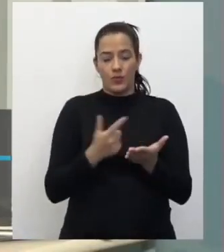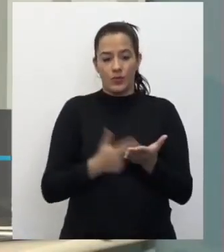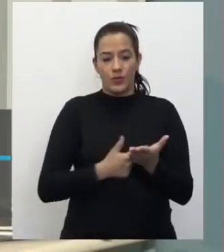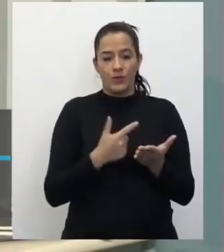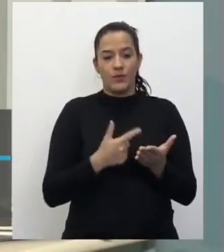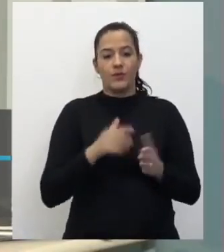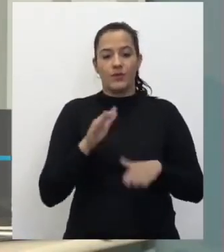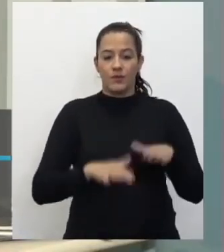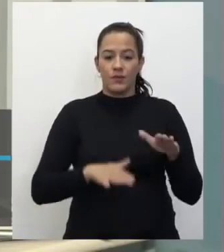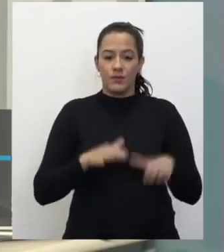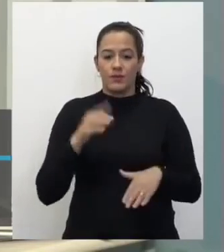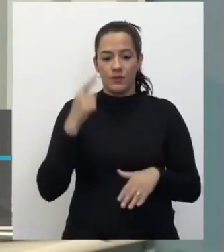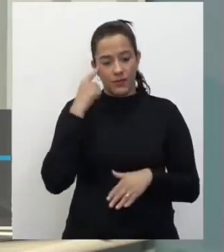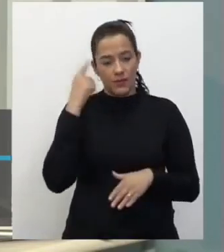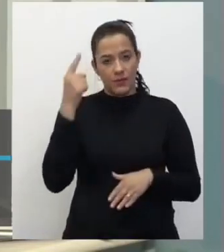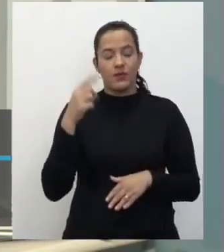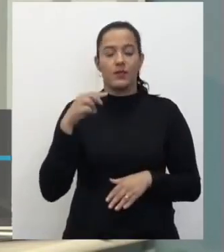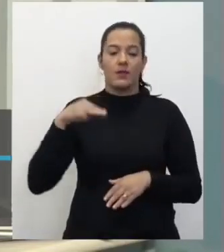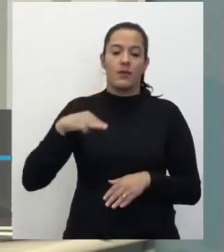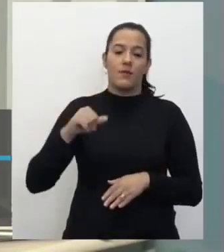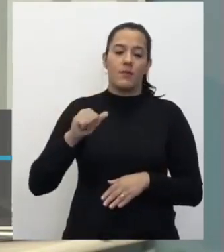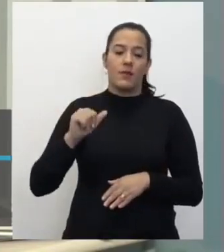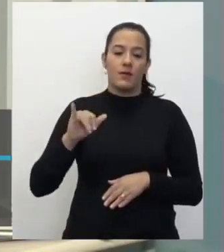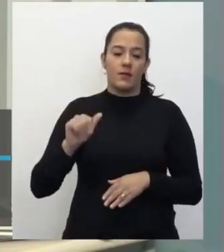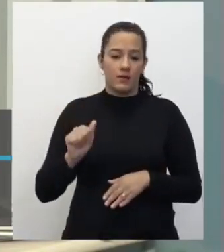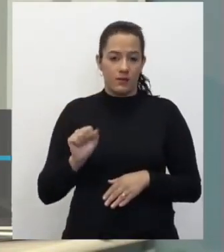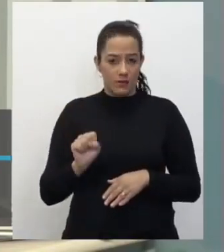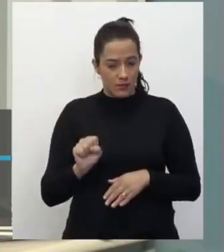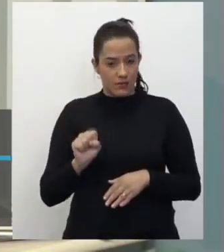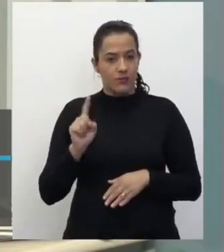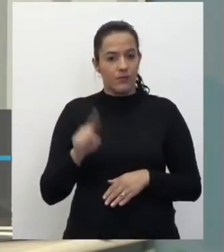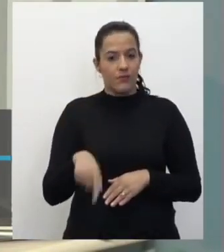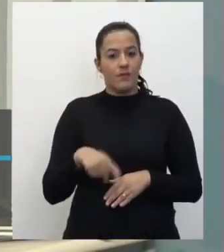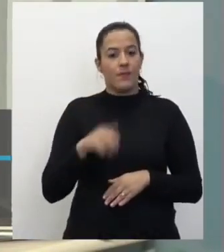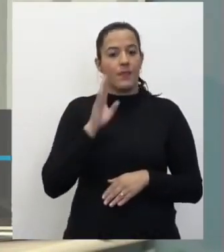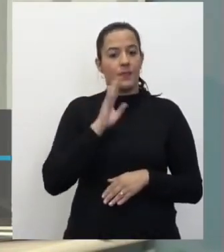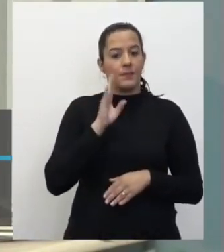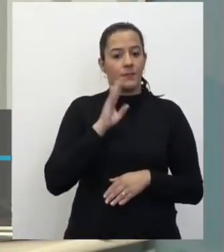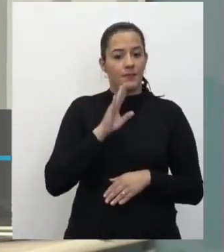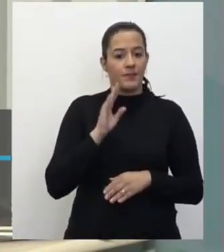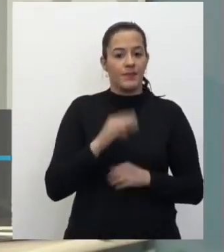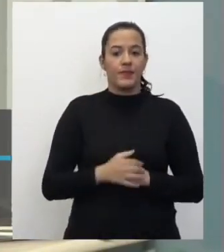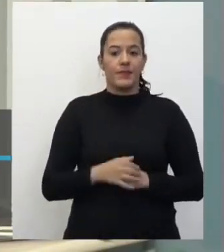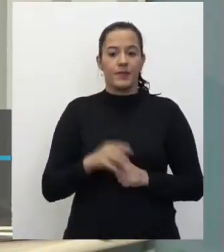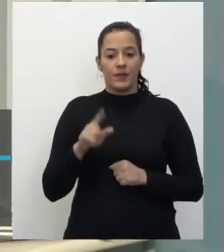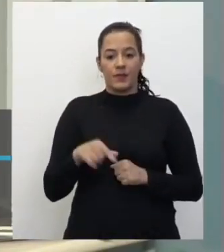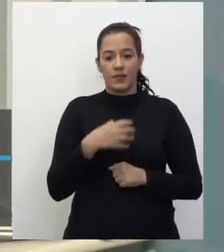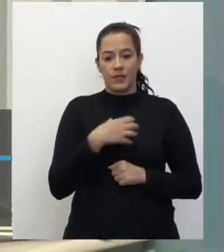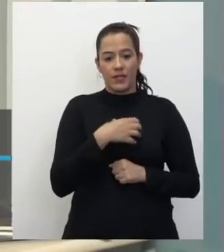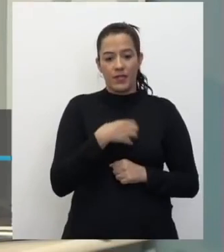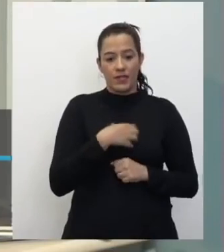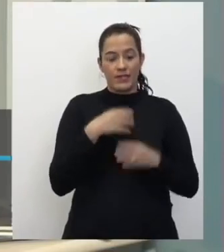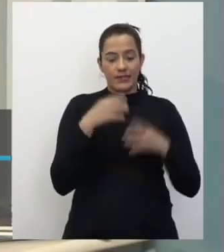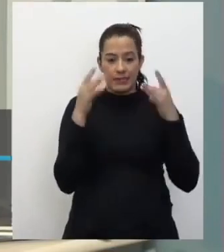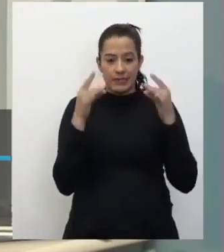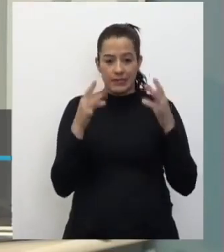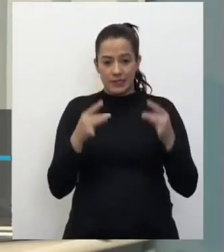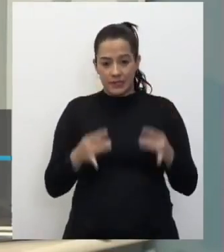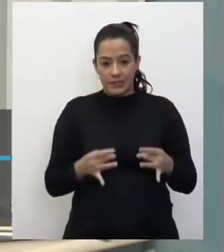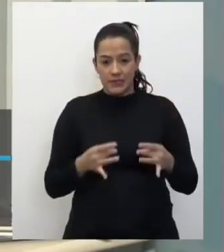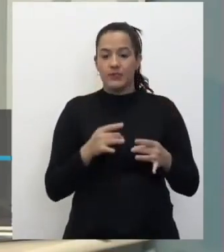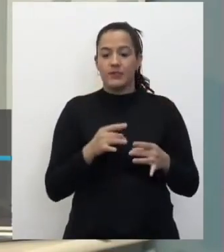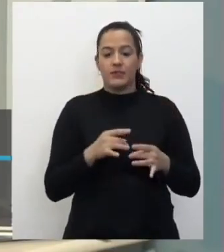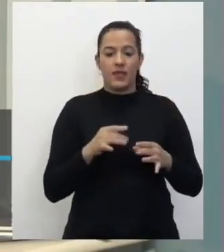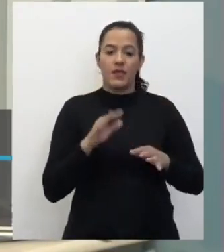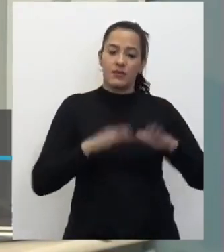nos Maias, como eles representaram ali... Pra mim, é porque essa de Queiroz, às vezes, ele é muito detalhista. Os Maias é um livro